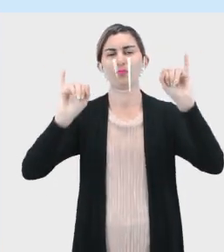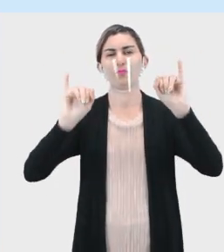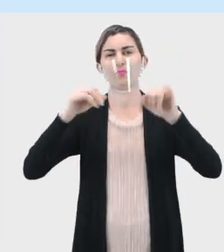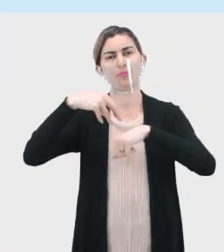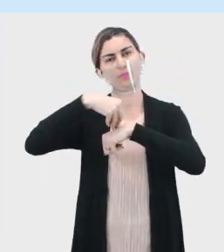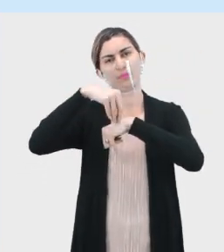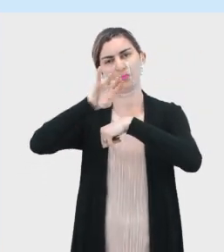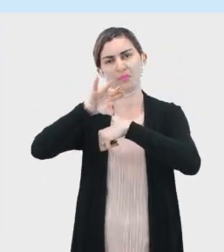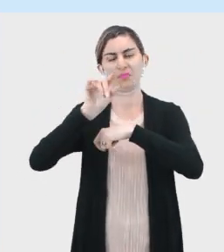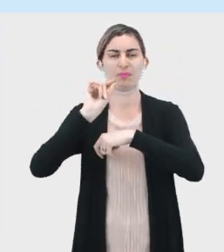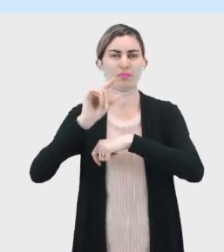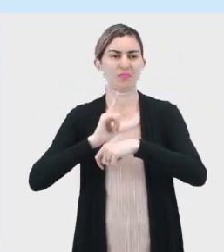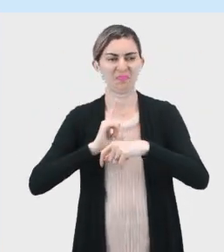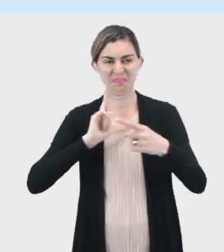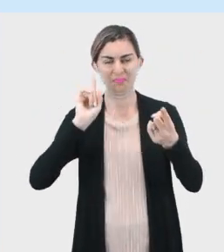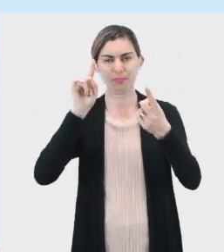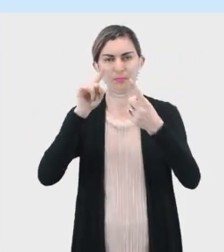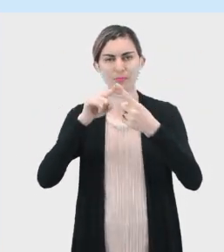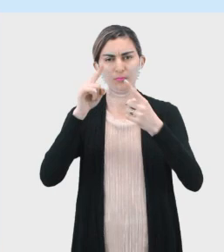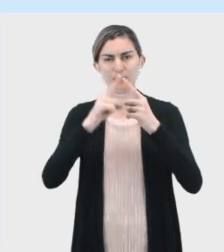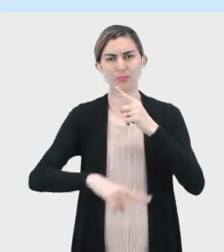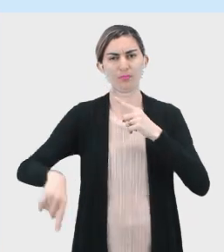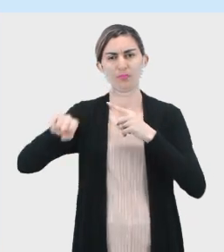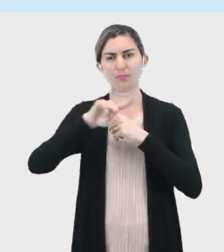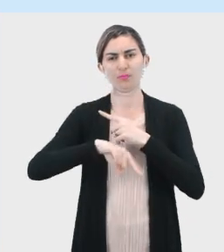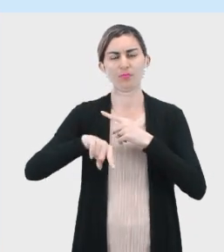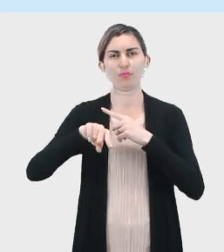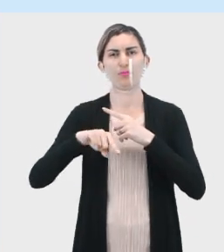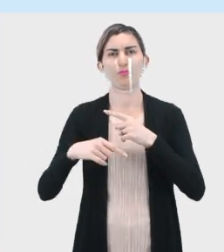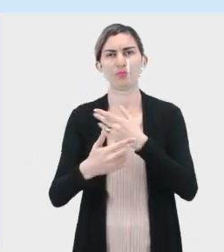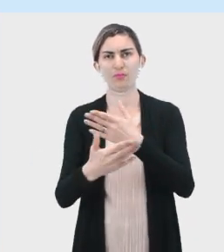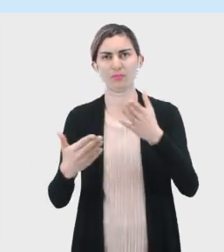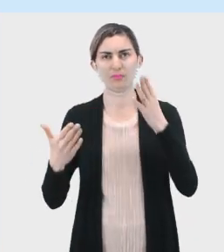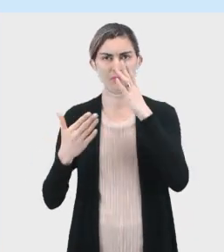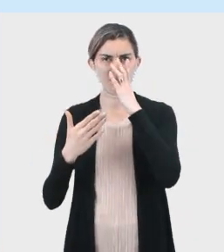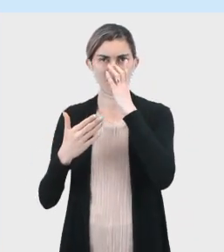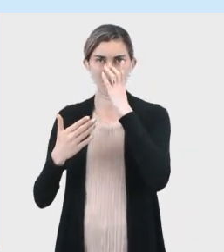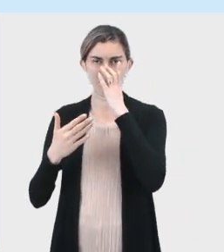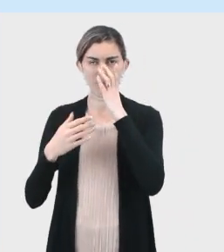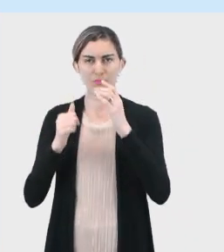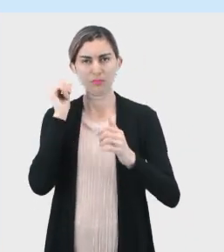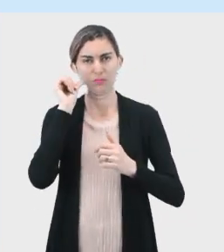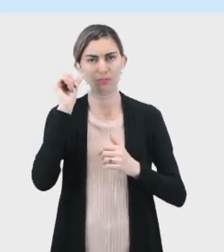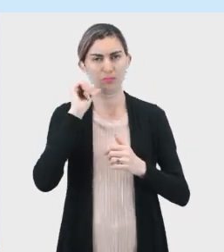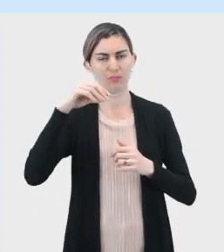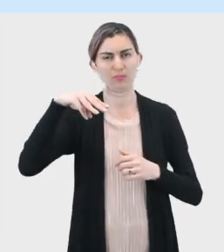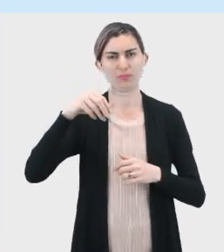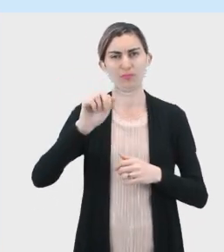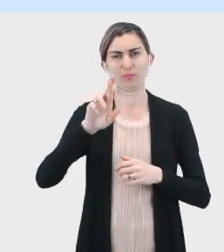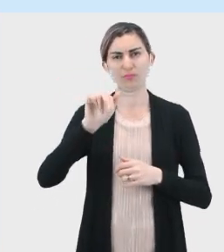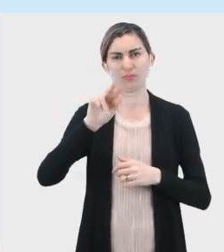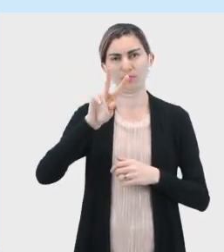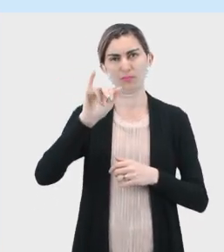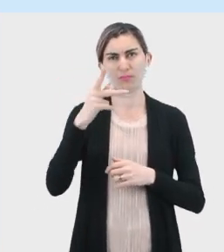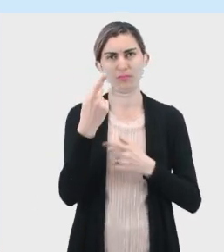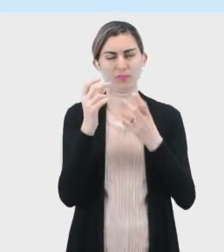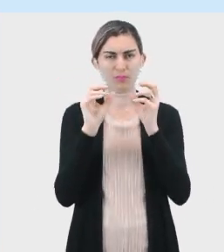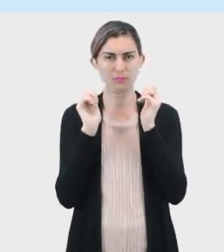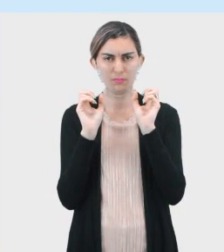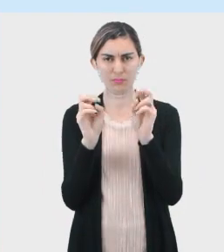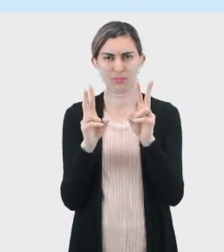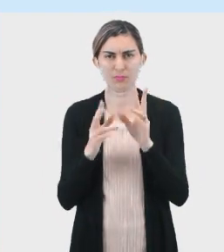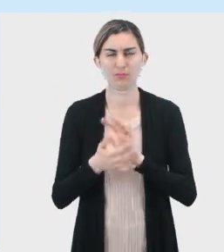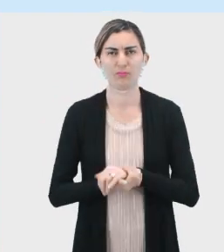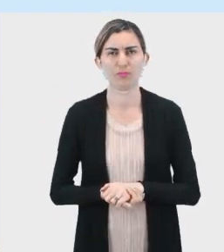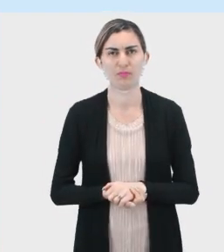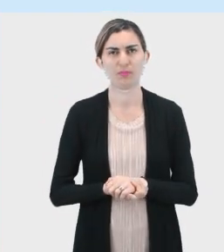mensagem que ele passa e o que tem a ver lá com a nossa Wonder Woman, a nossa Mulher Maravilha. Ok?